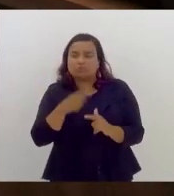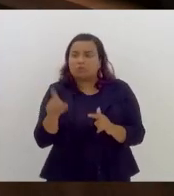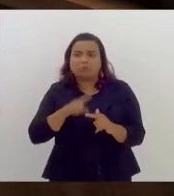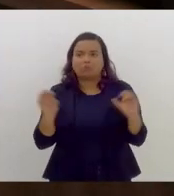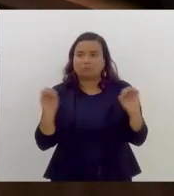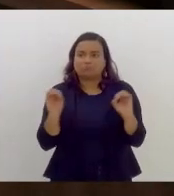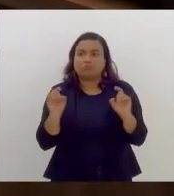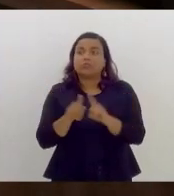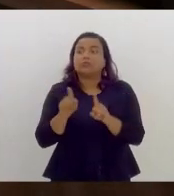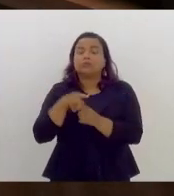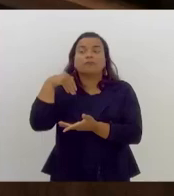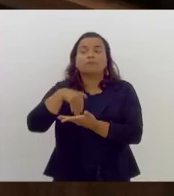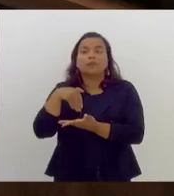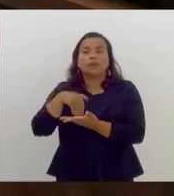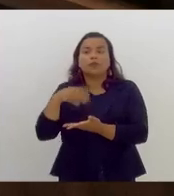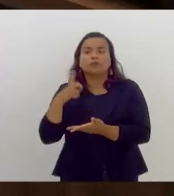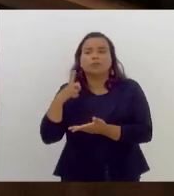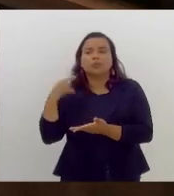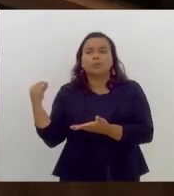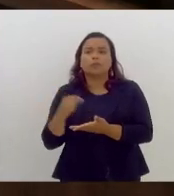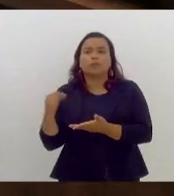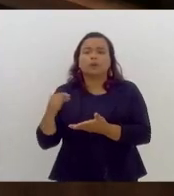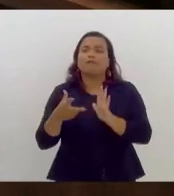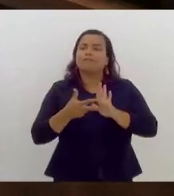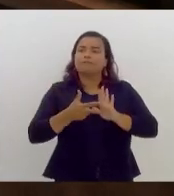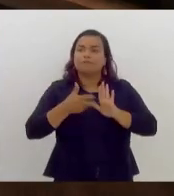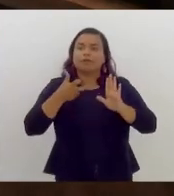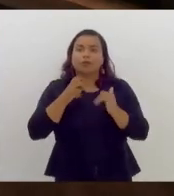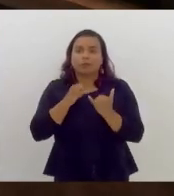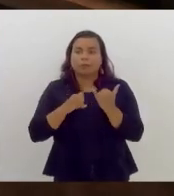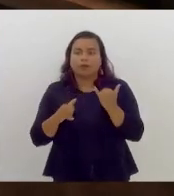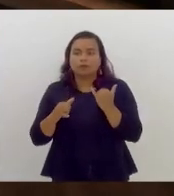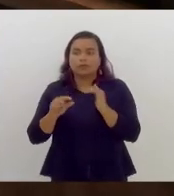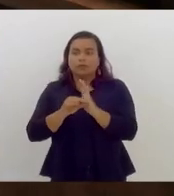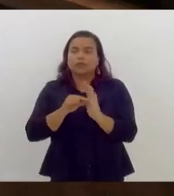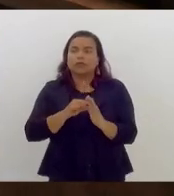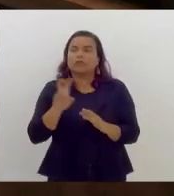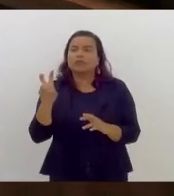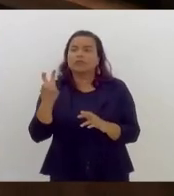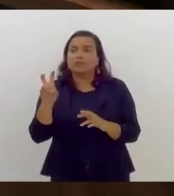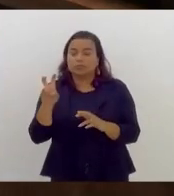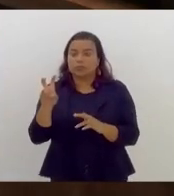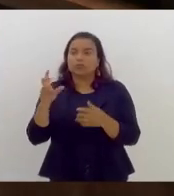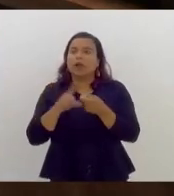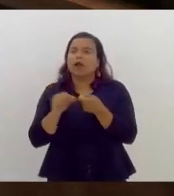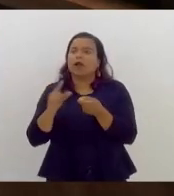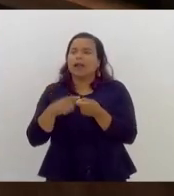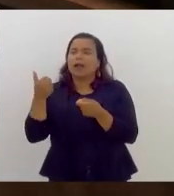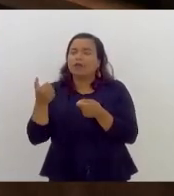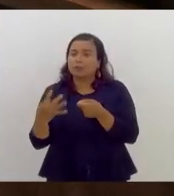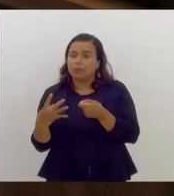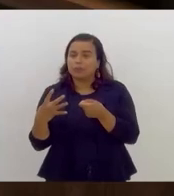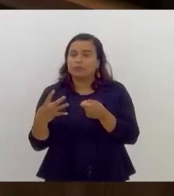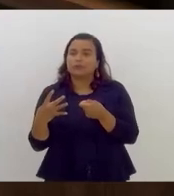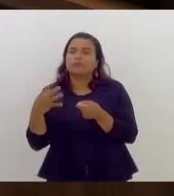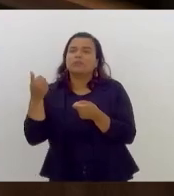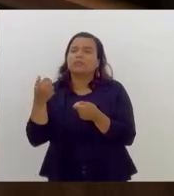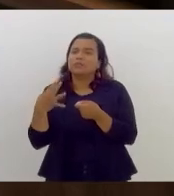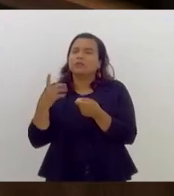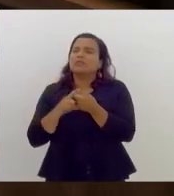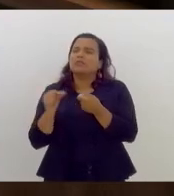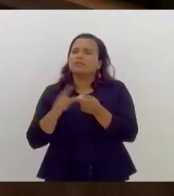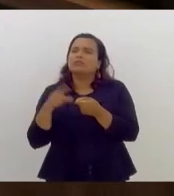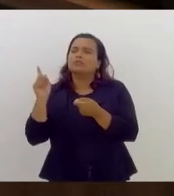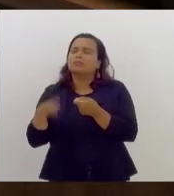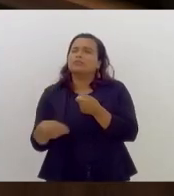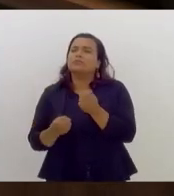E, finalmente, tem um veto parcial do inciso 5º do artigo 14. Artigo 14.